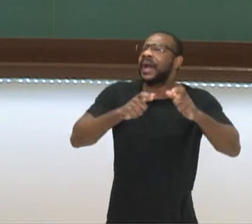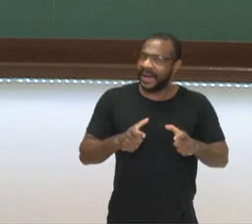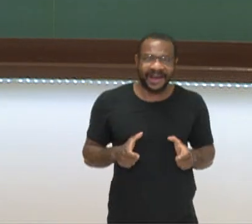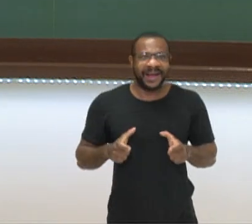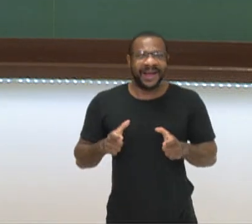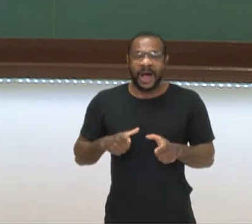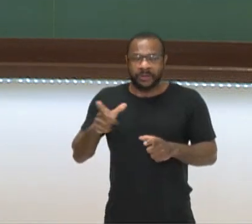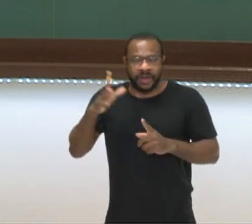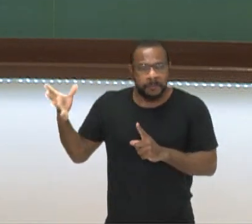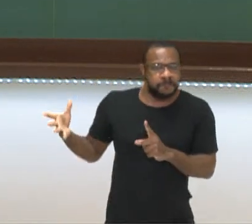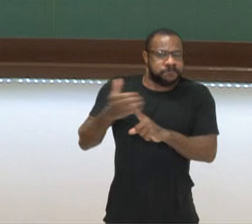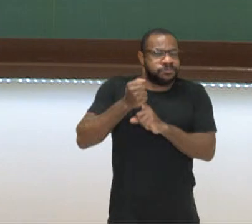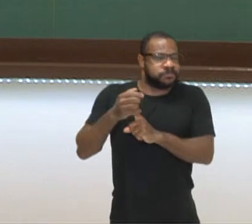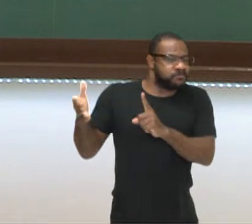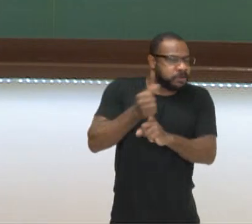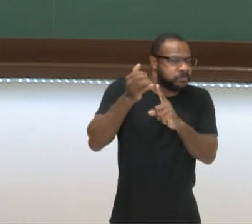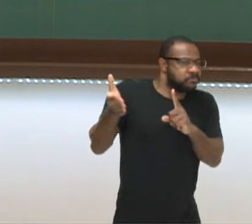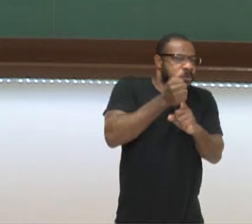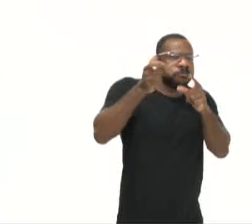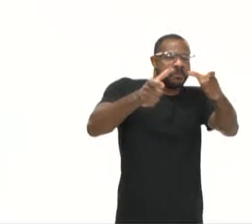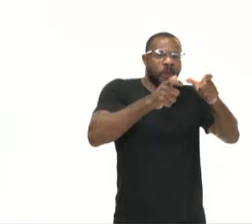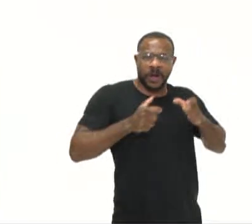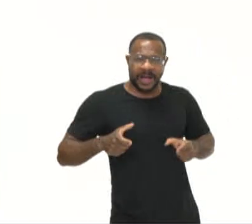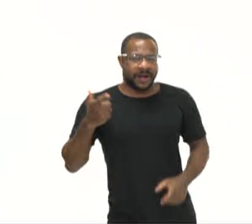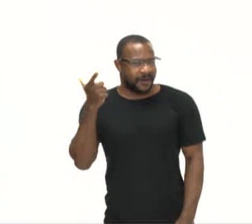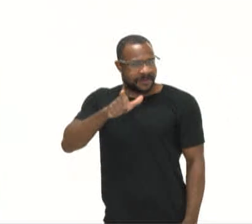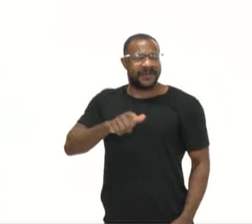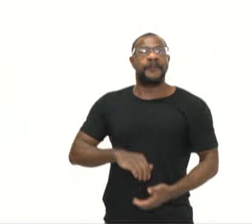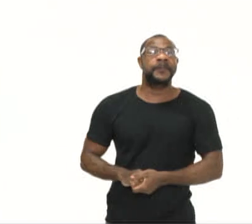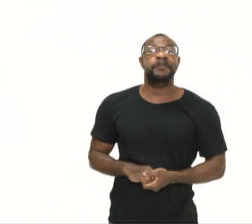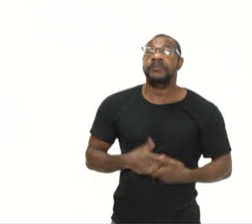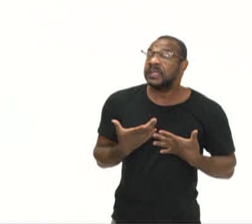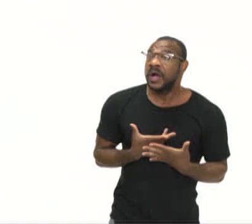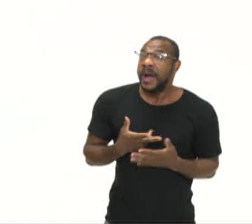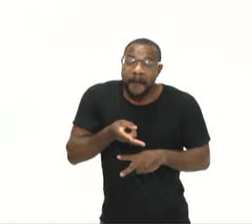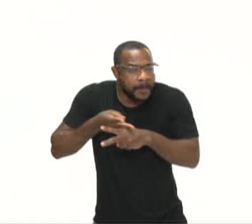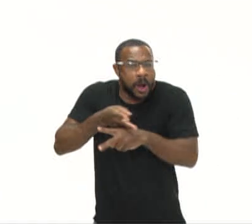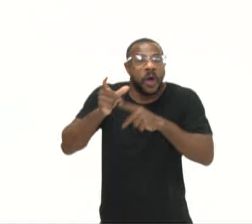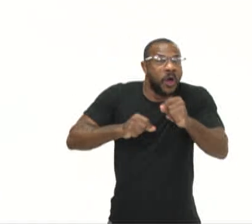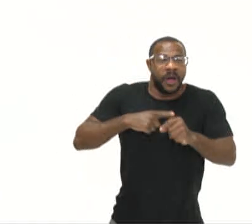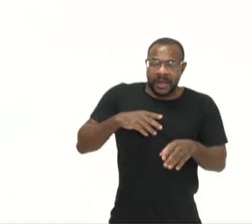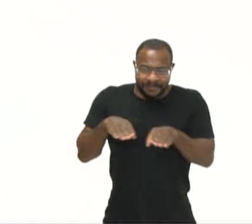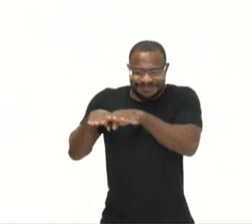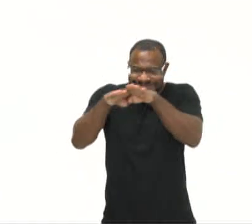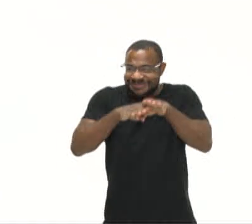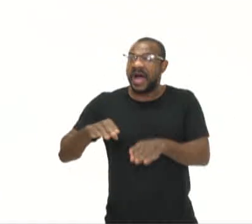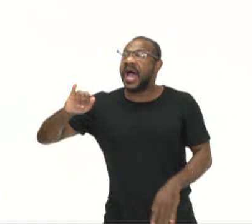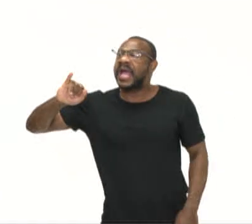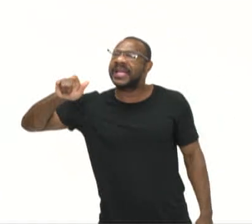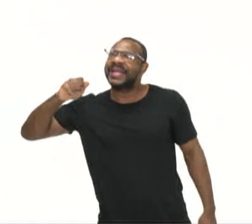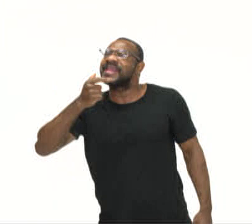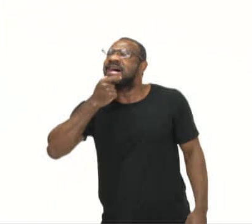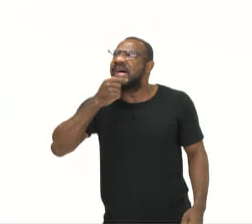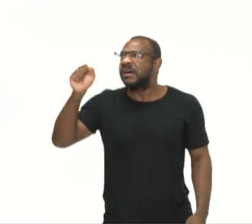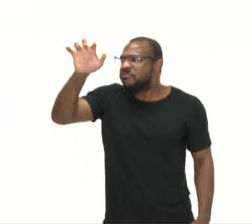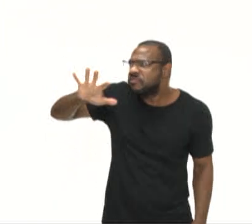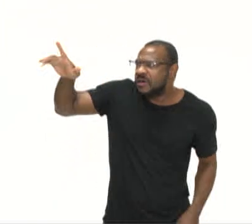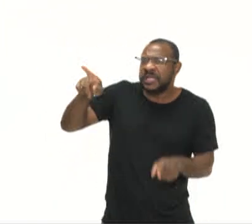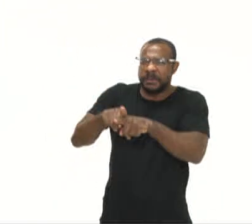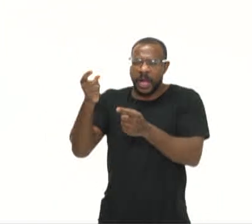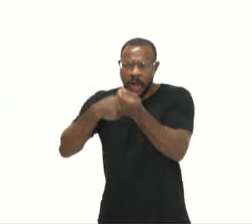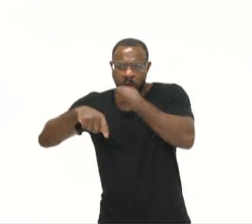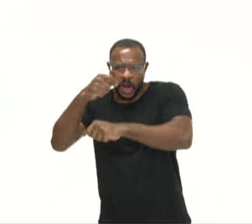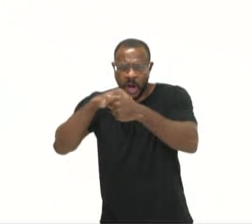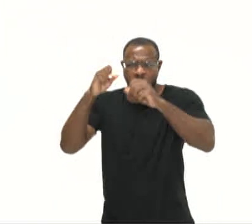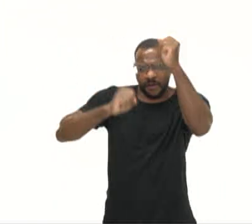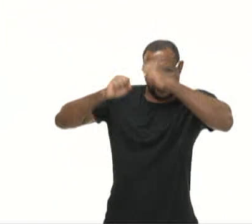vai dominar. E olha só, na busca de rivalizar com a Inglaterra em sua economia